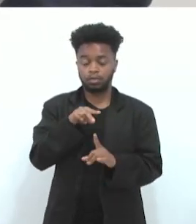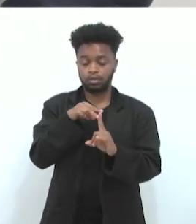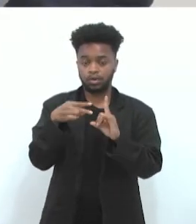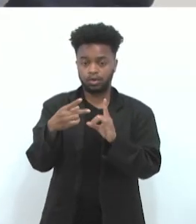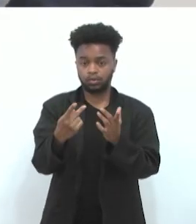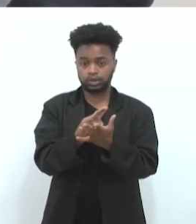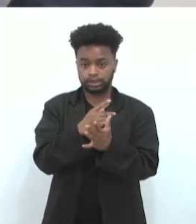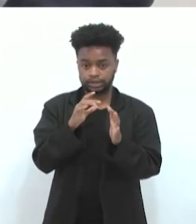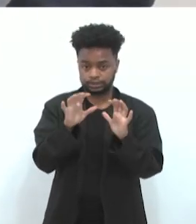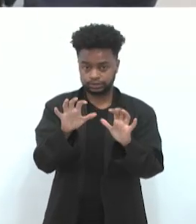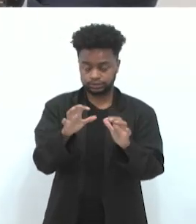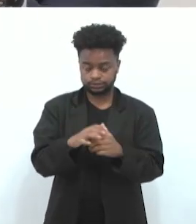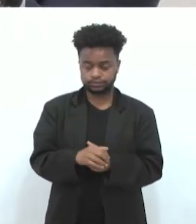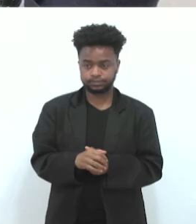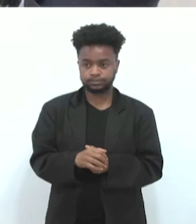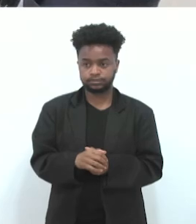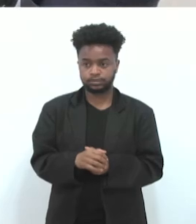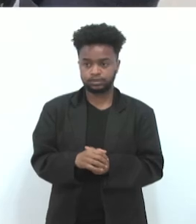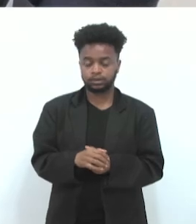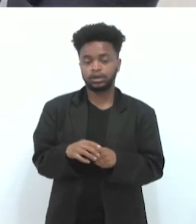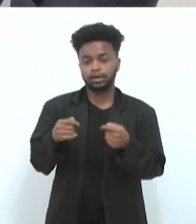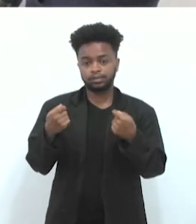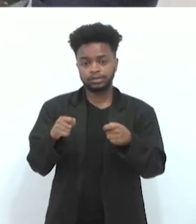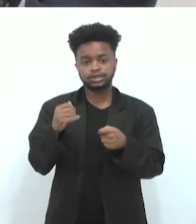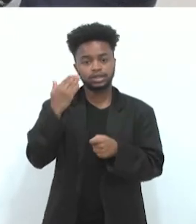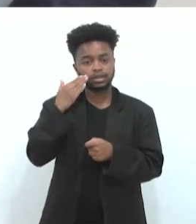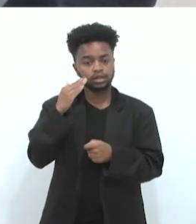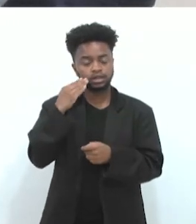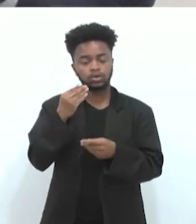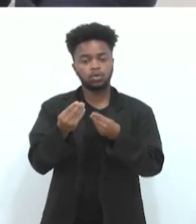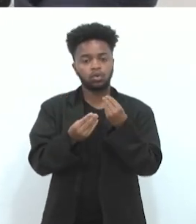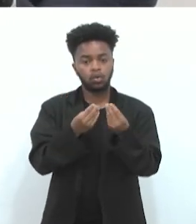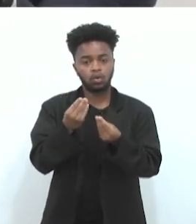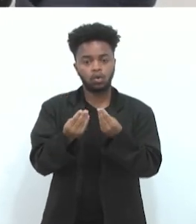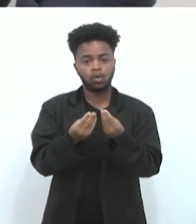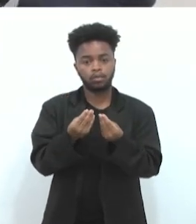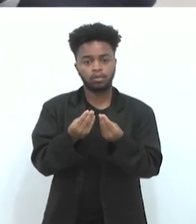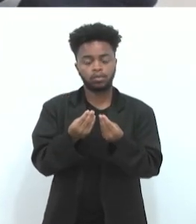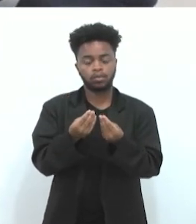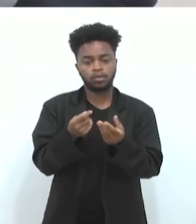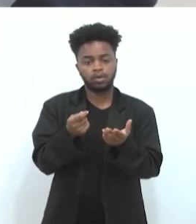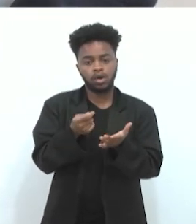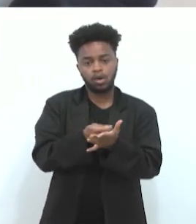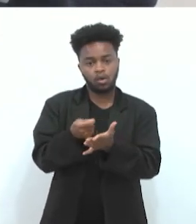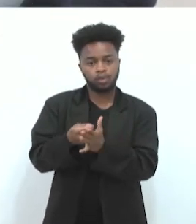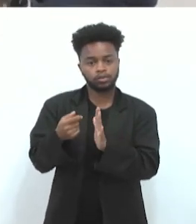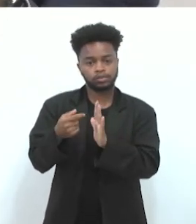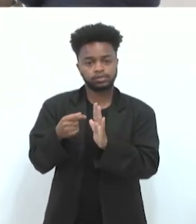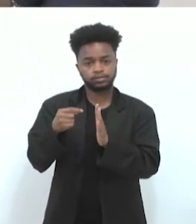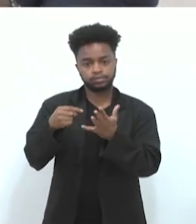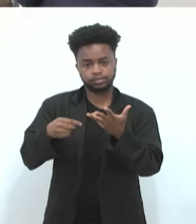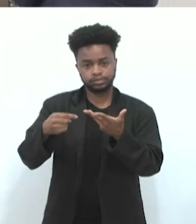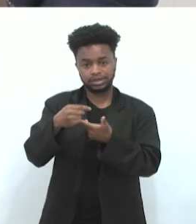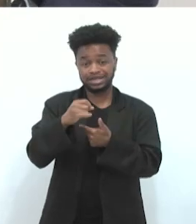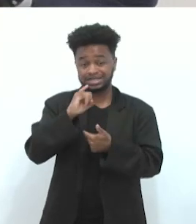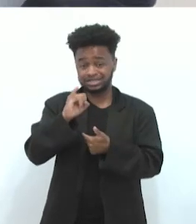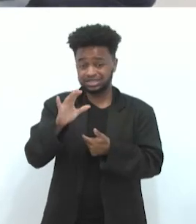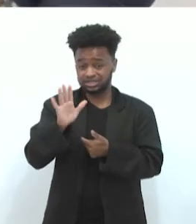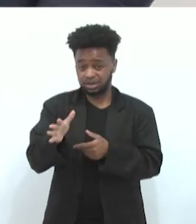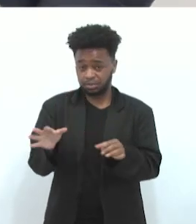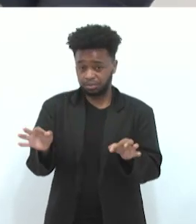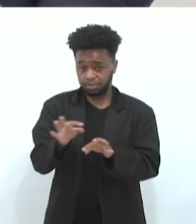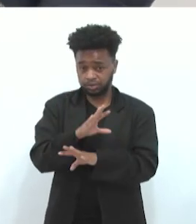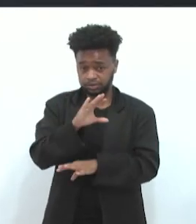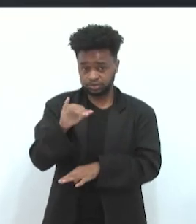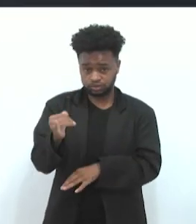gente tem que dar também a celeridade do que o projeto exige. Se já passou pela CCJ, já foi